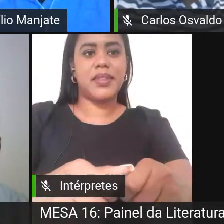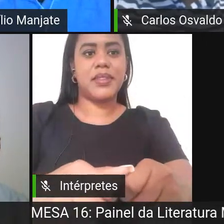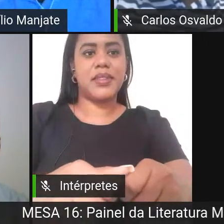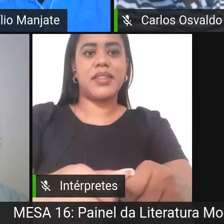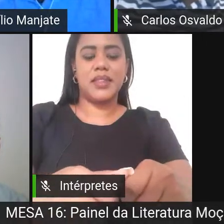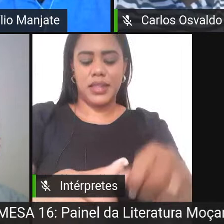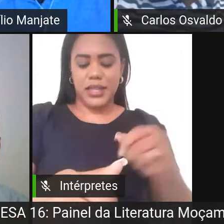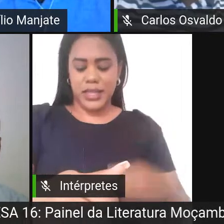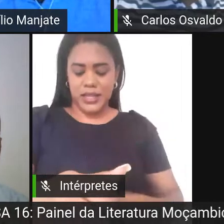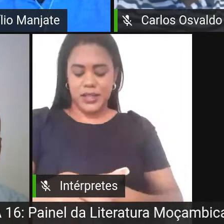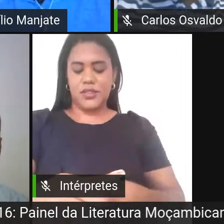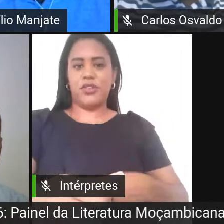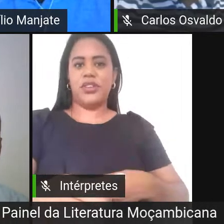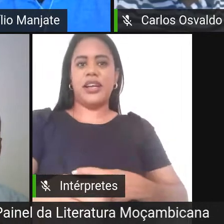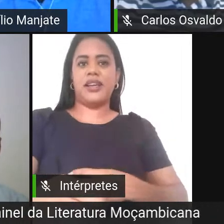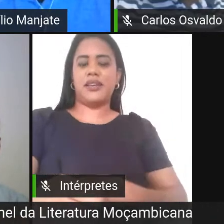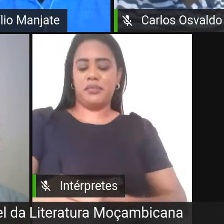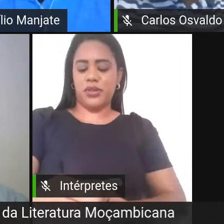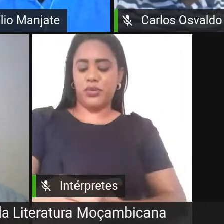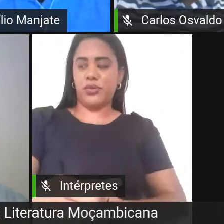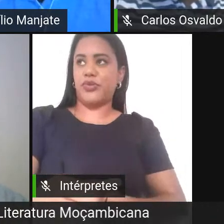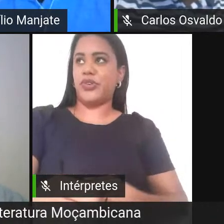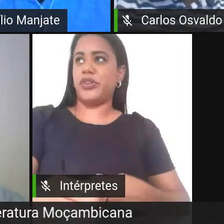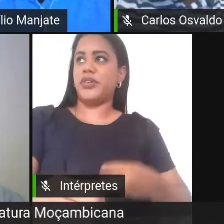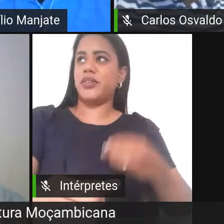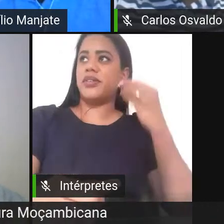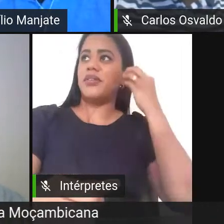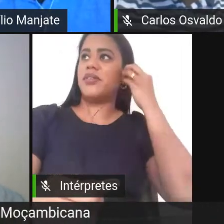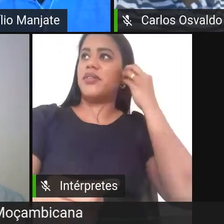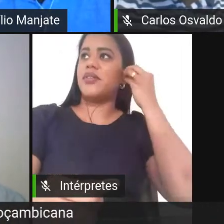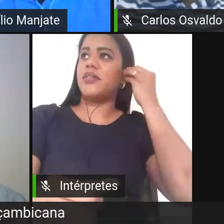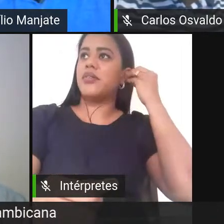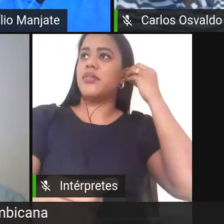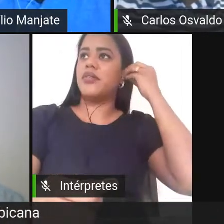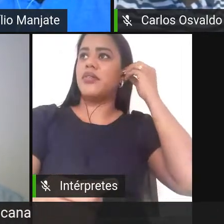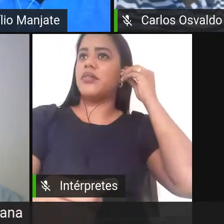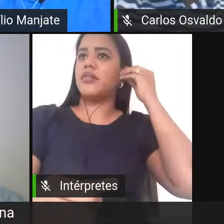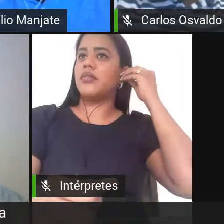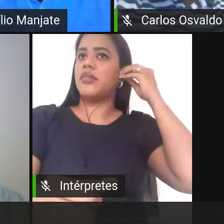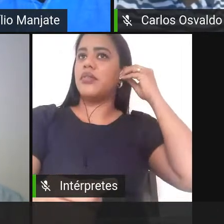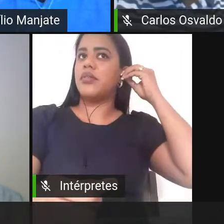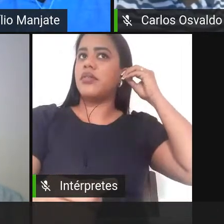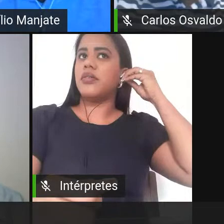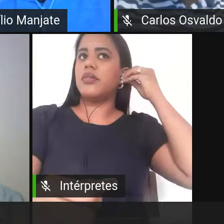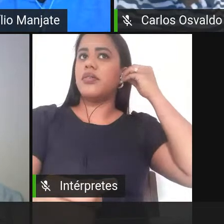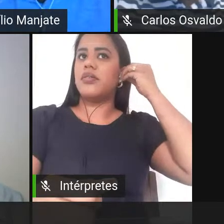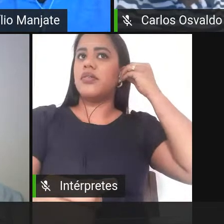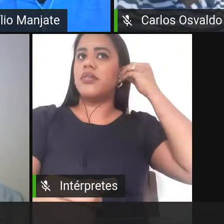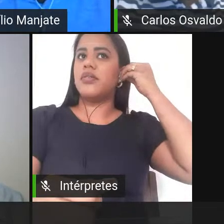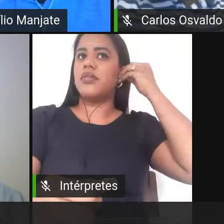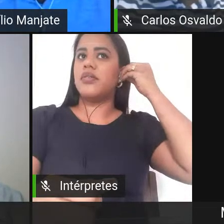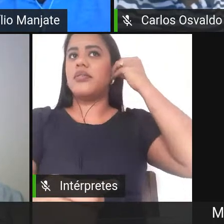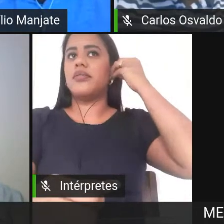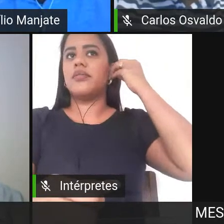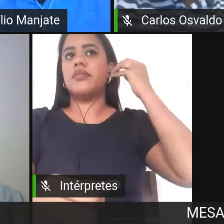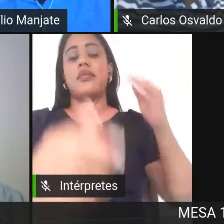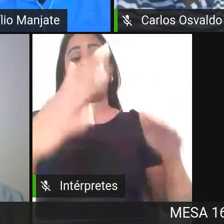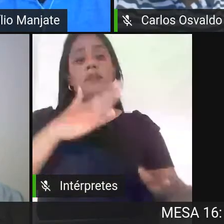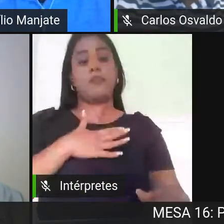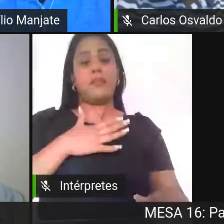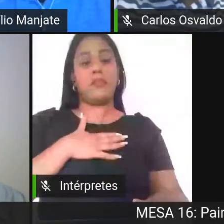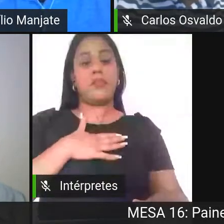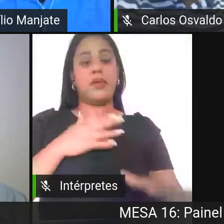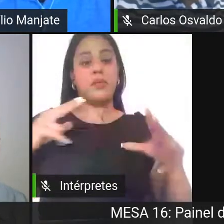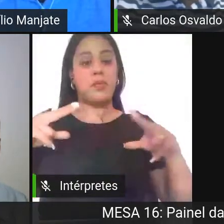Moçambique? Para o meu caso particular, eu vou escrevendo sem